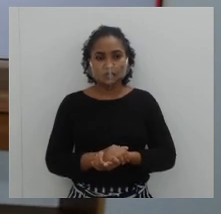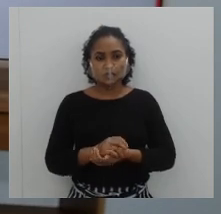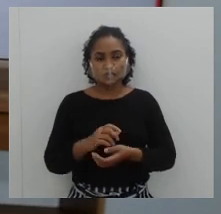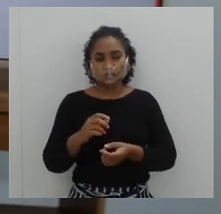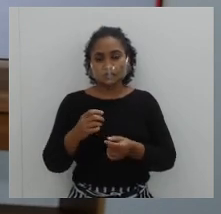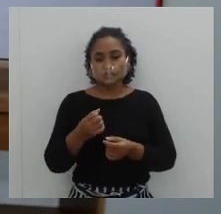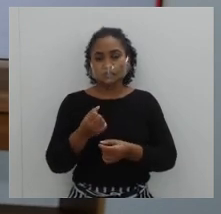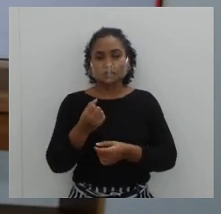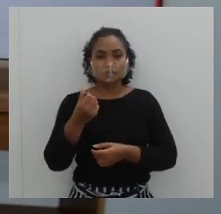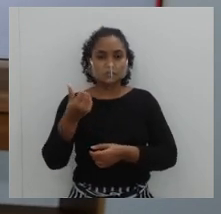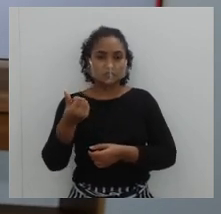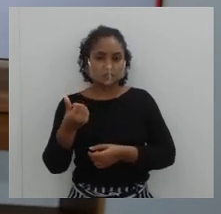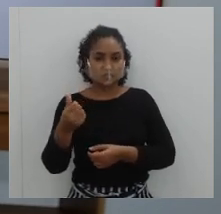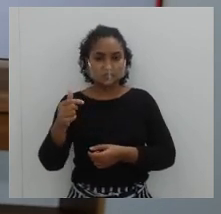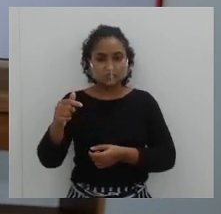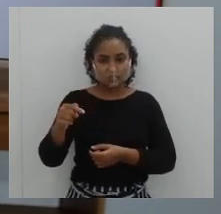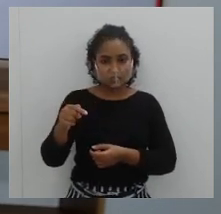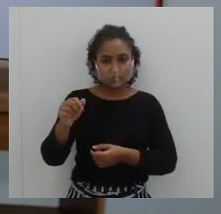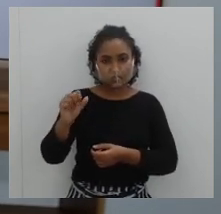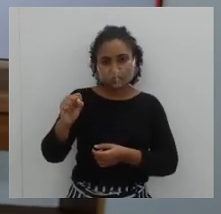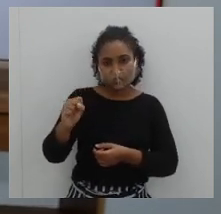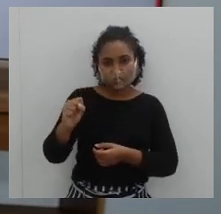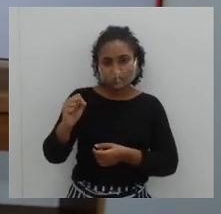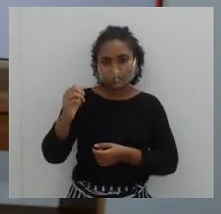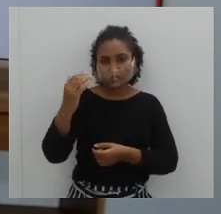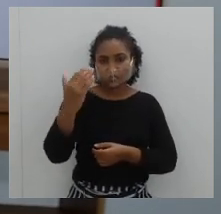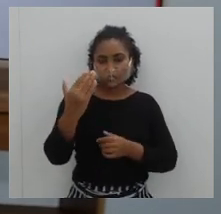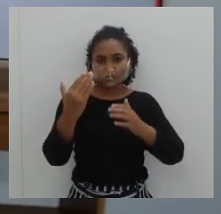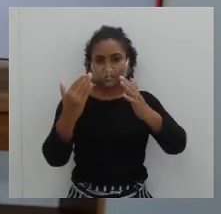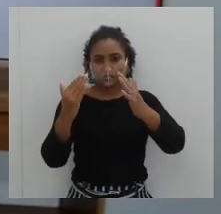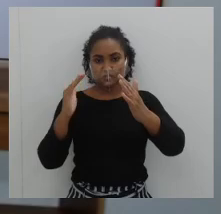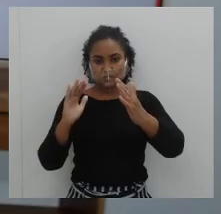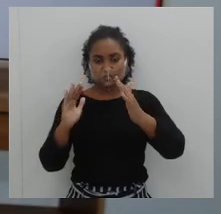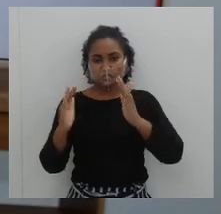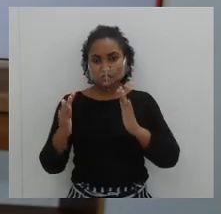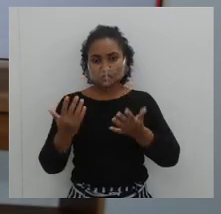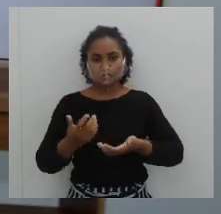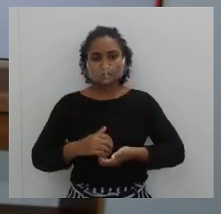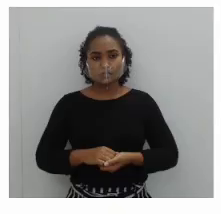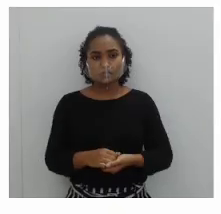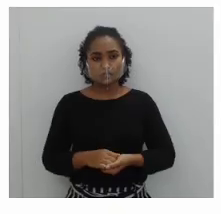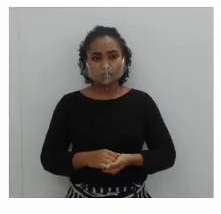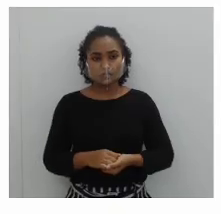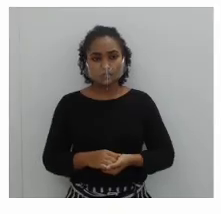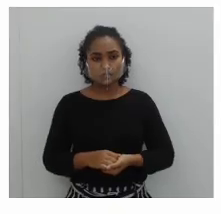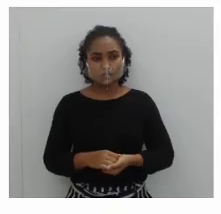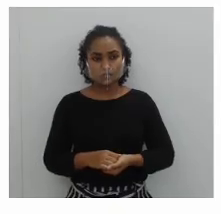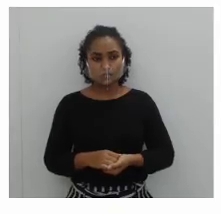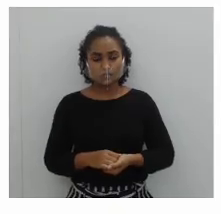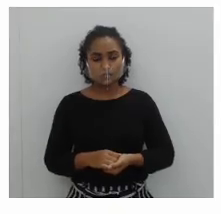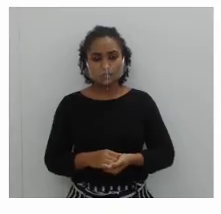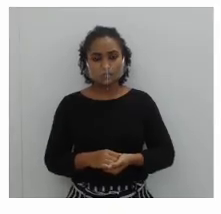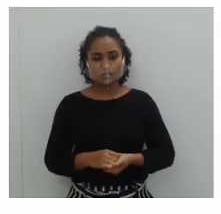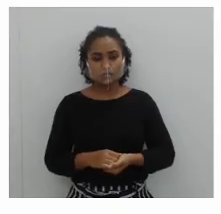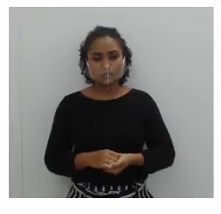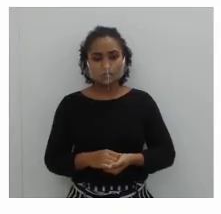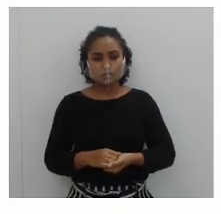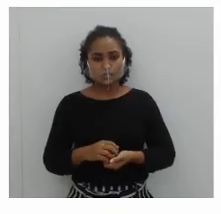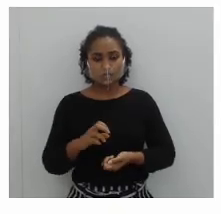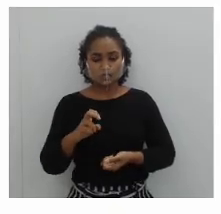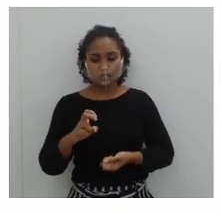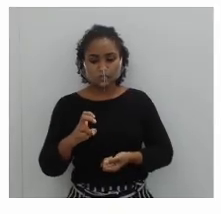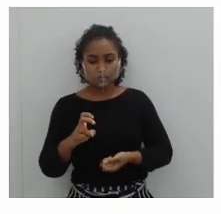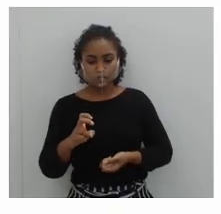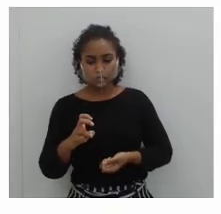6, 7, 8 faces, não é isso? Nós temos